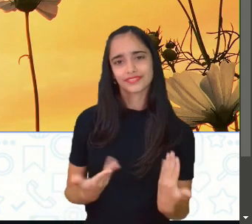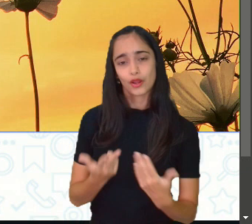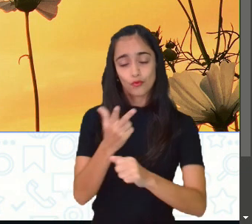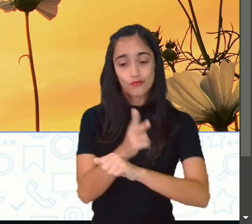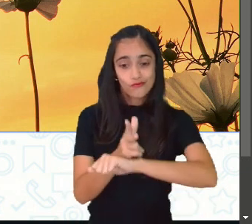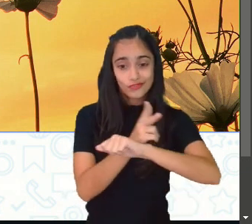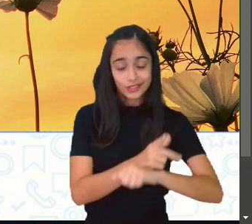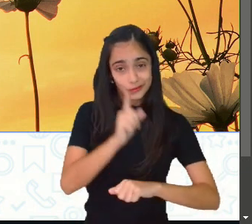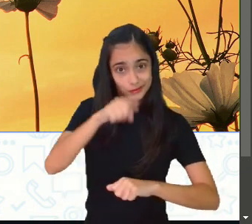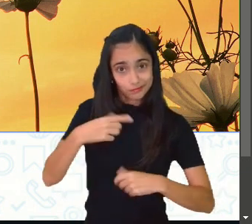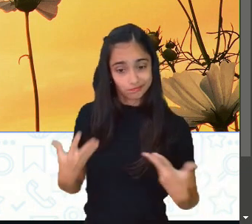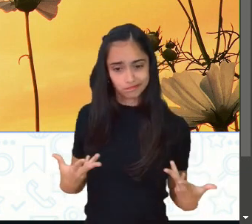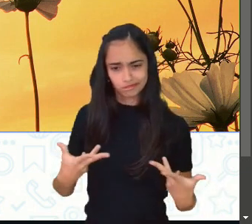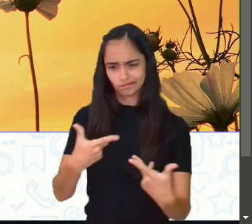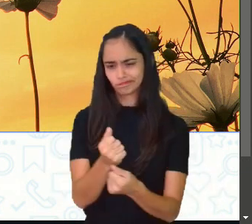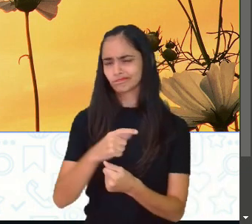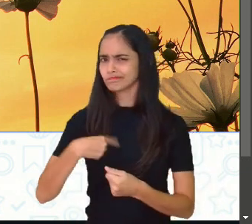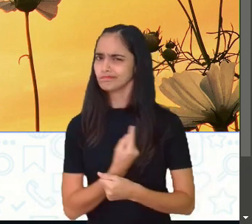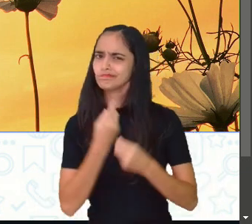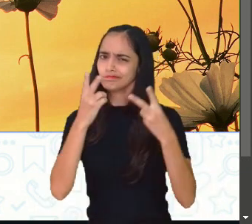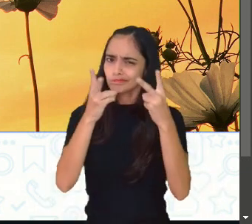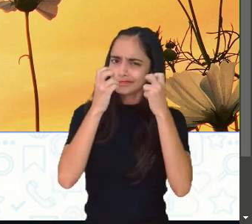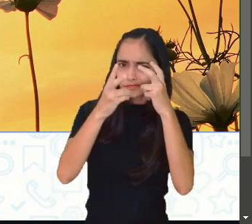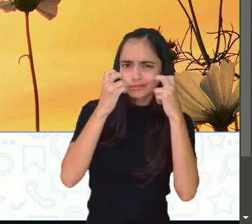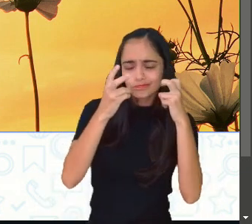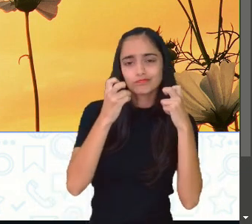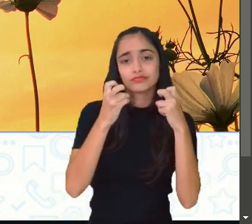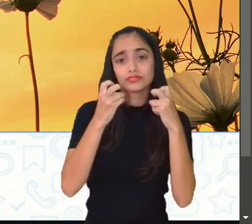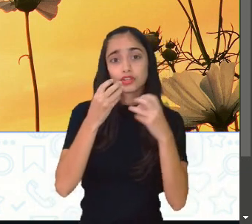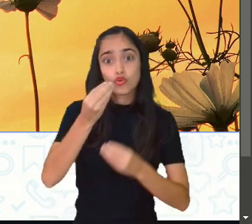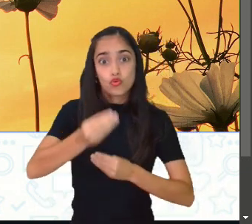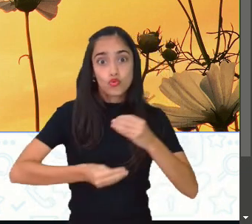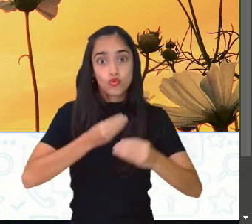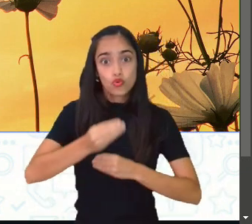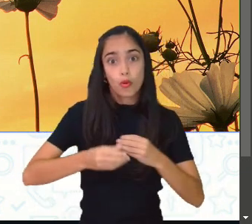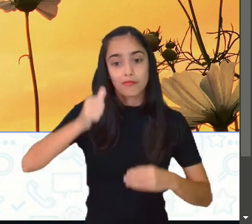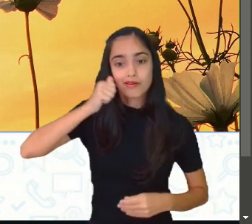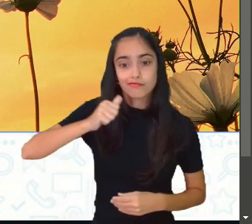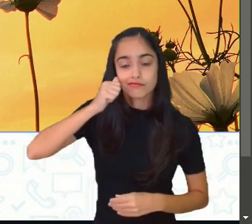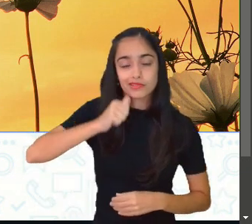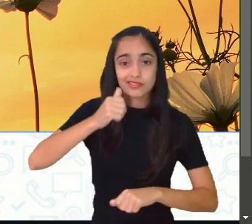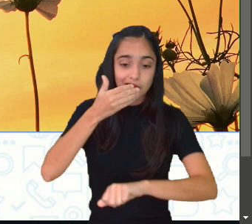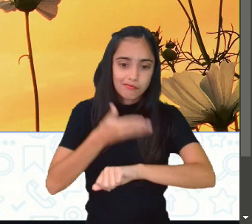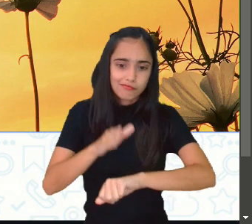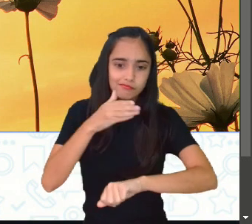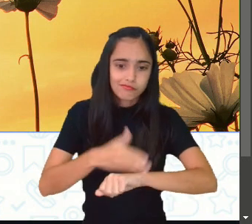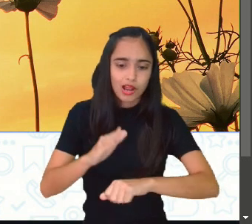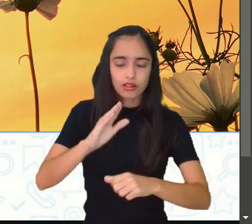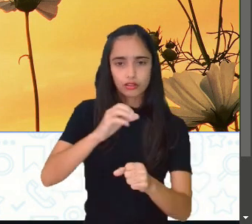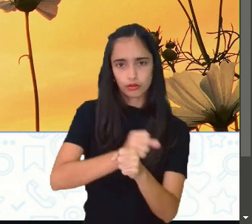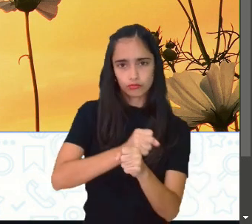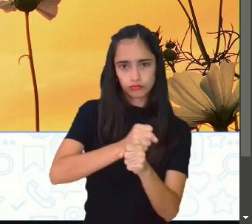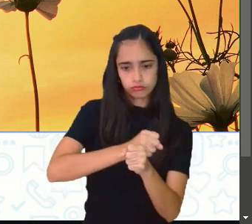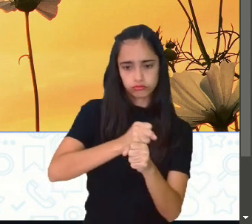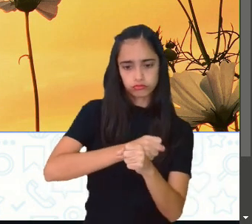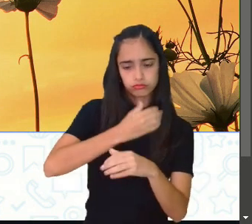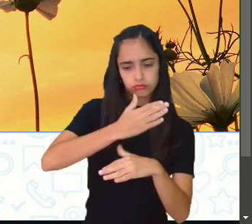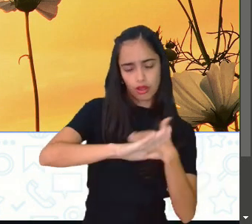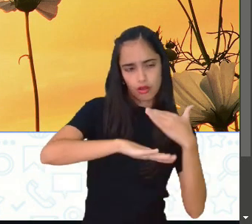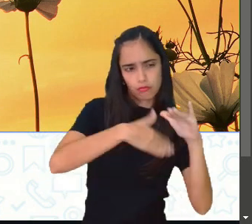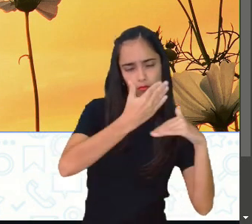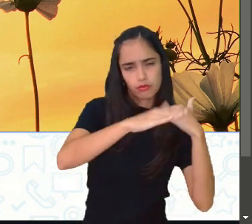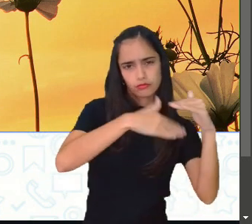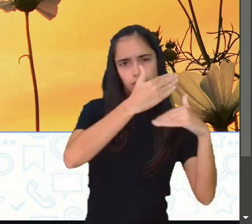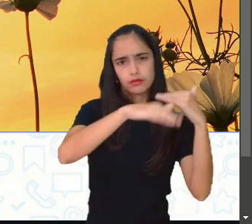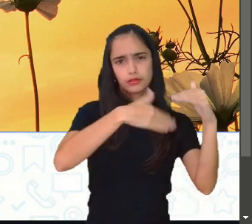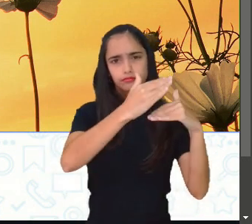fantástico e também podemos perceber a periodicidade com que a menina pratica essa manipulação do tempo, né? Nesse curta específico, a gente não tem